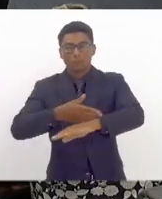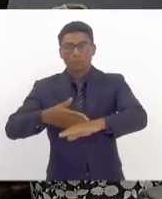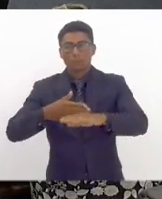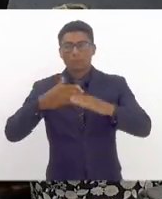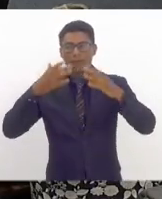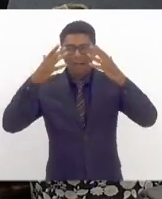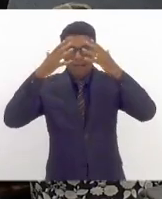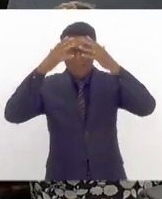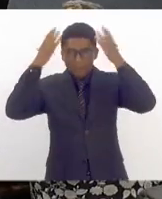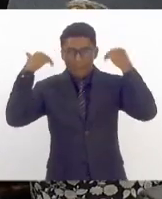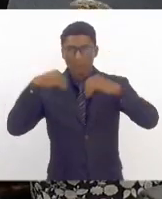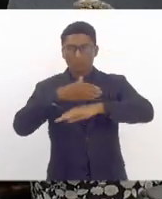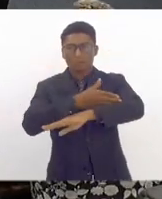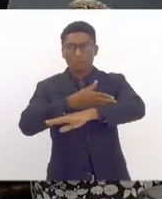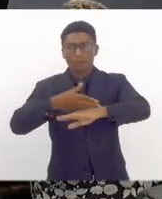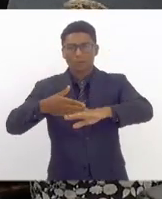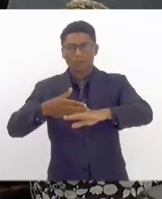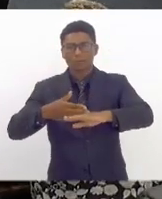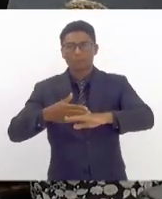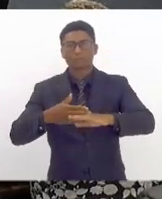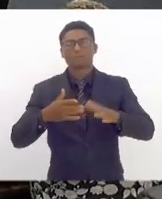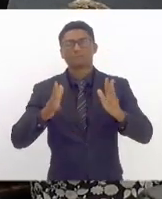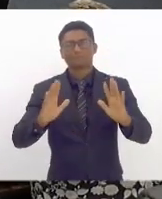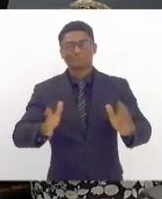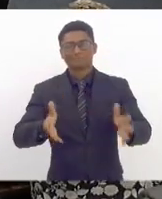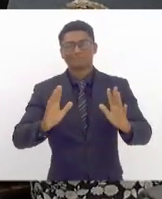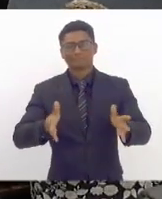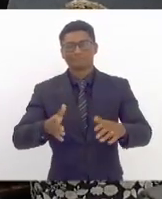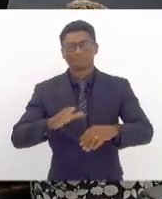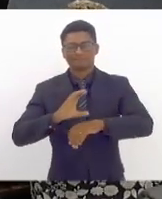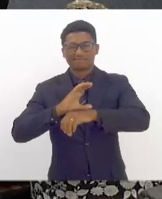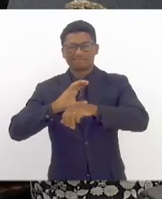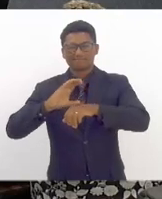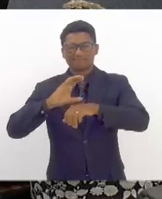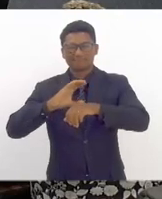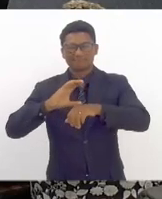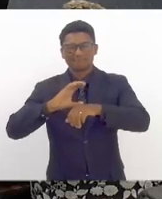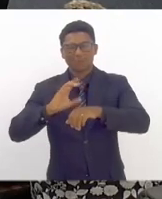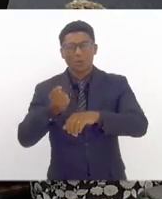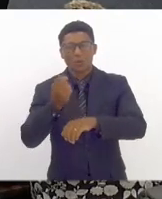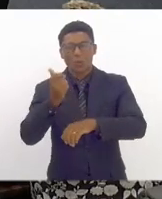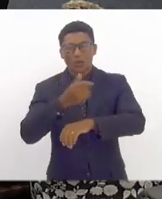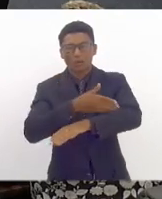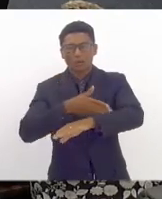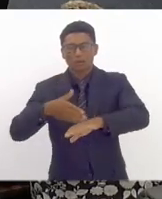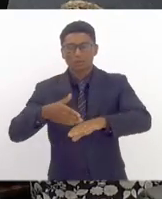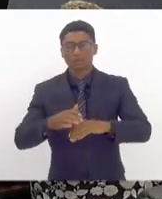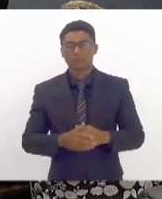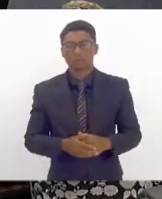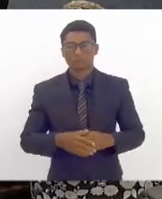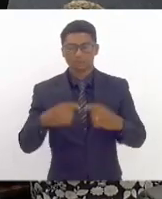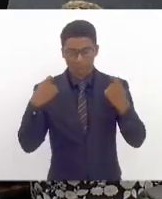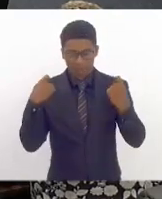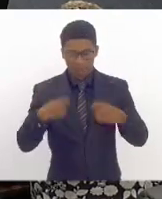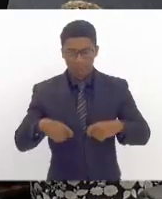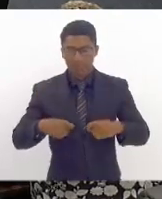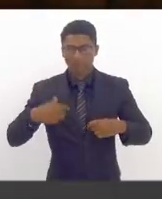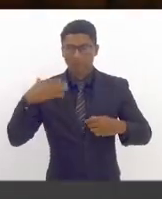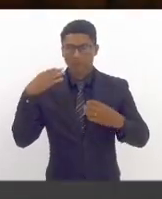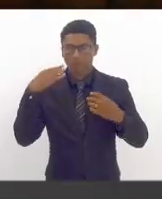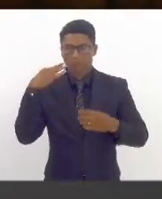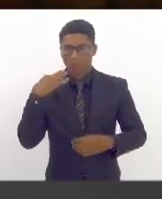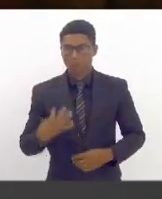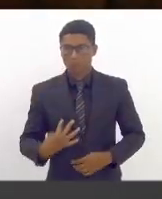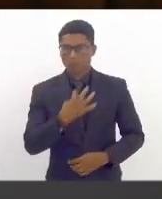cabelos brancos já estão brancos grisalhos mas quase brancos Estou com um paletó risca de giz